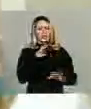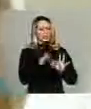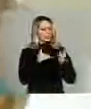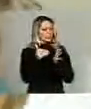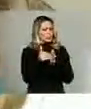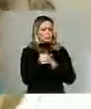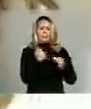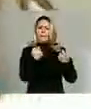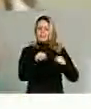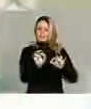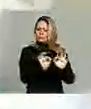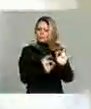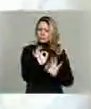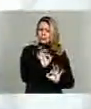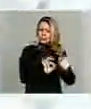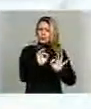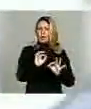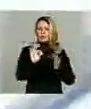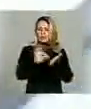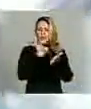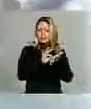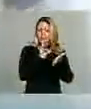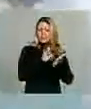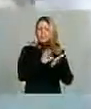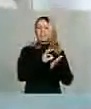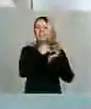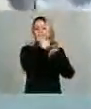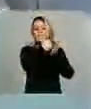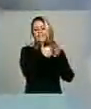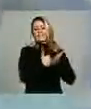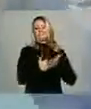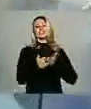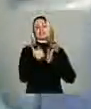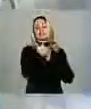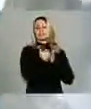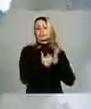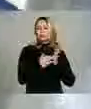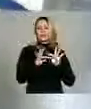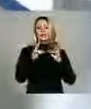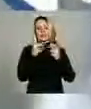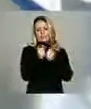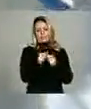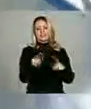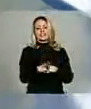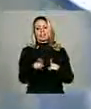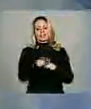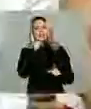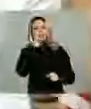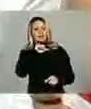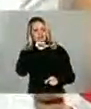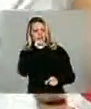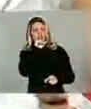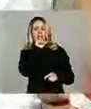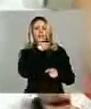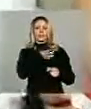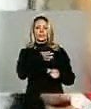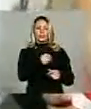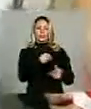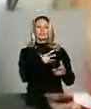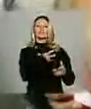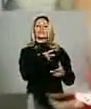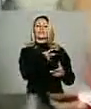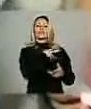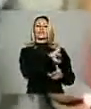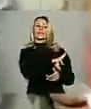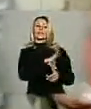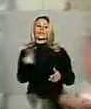procedimento. Nós vamos preencher a ficha com os dados da mãe, nome do filho,